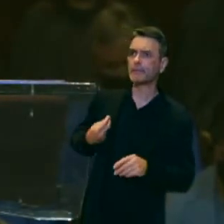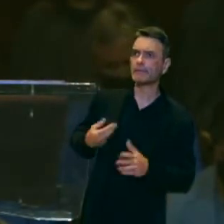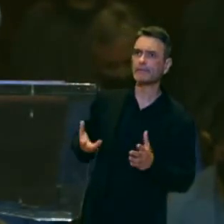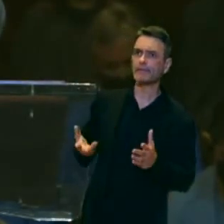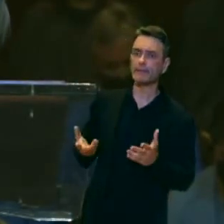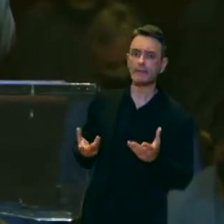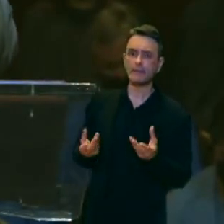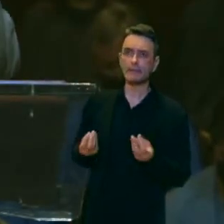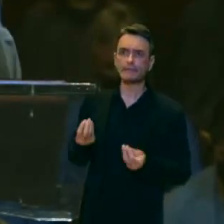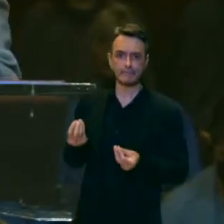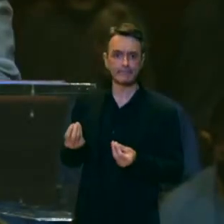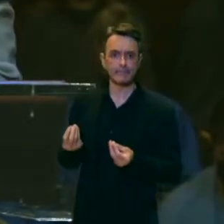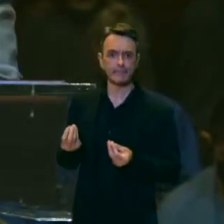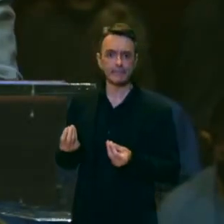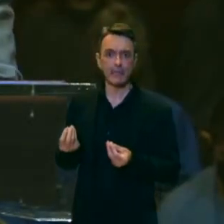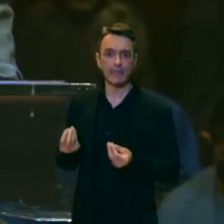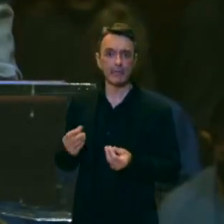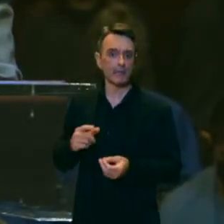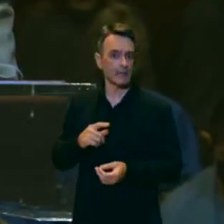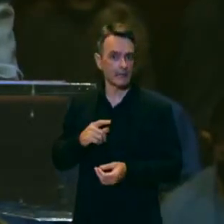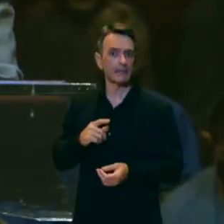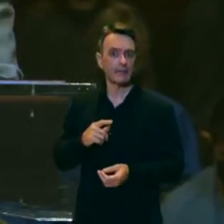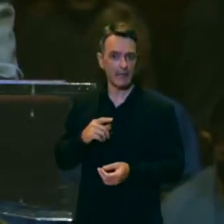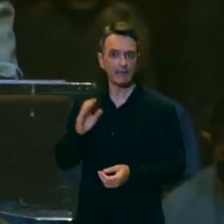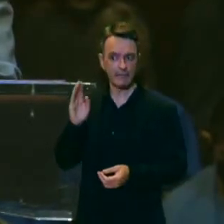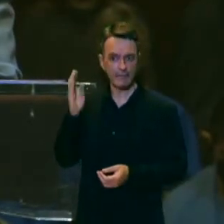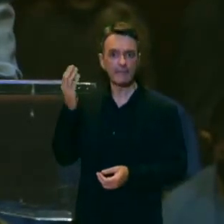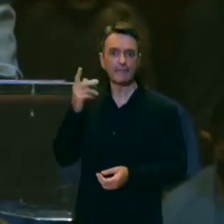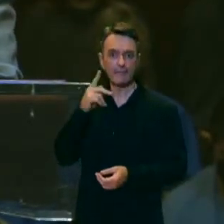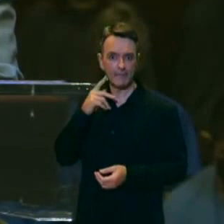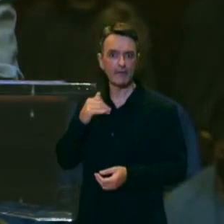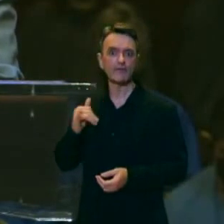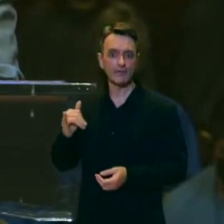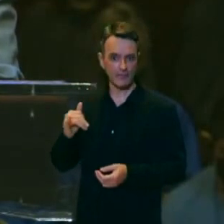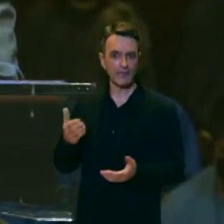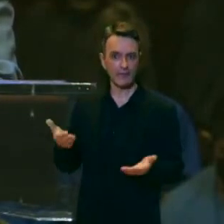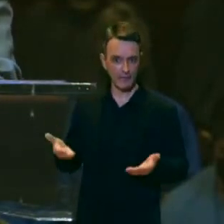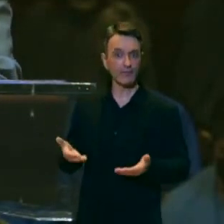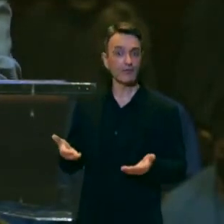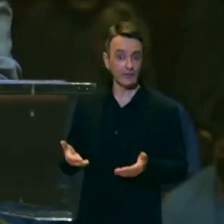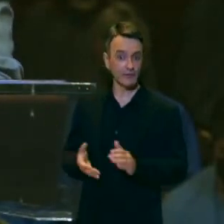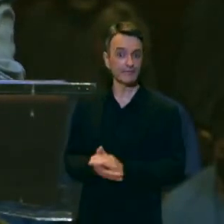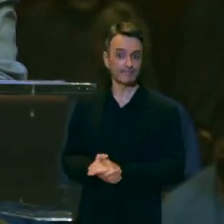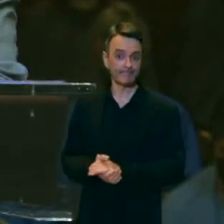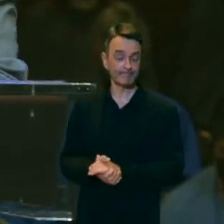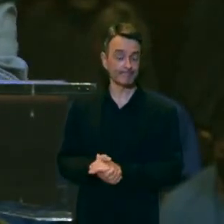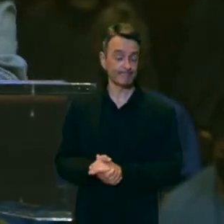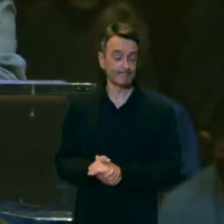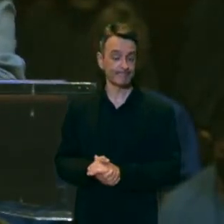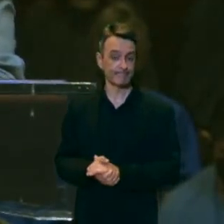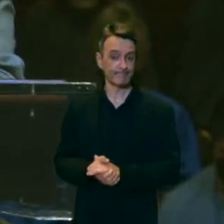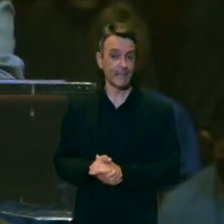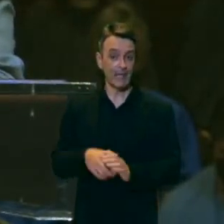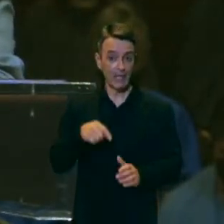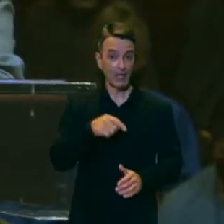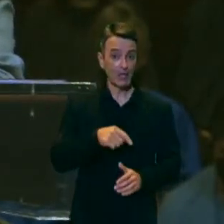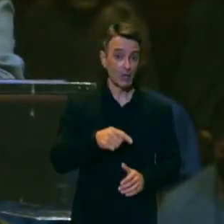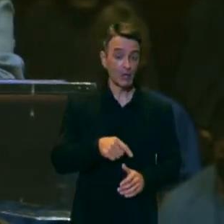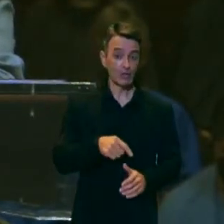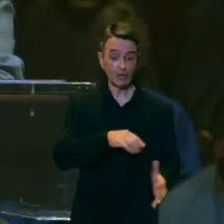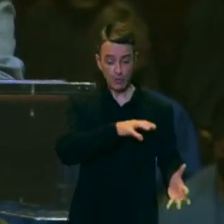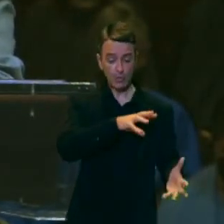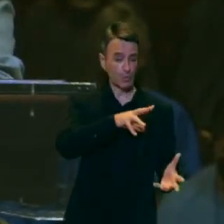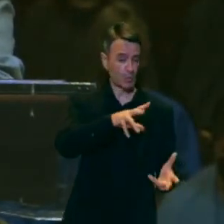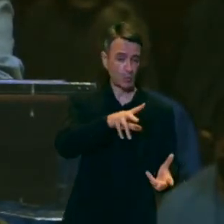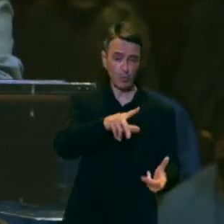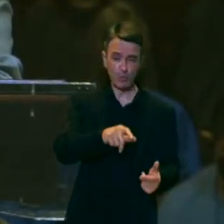porque existem falsos profetas hoje, e a gente vive num mundo dividido por ideologias,